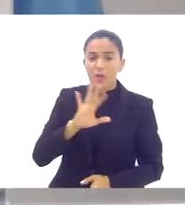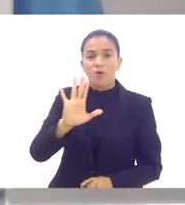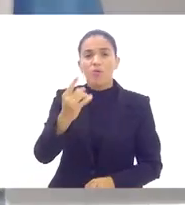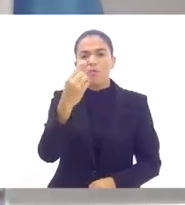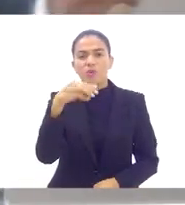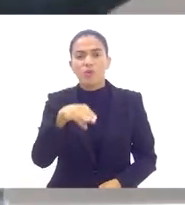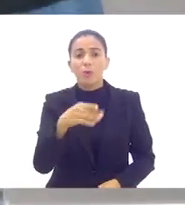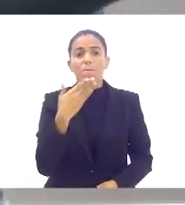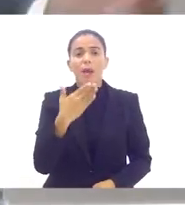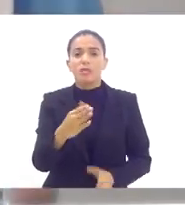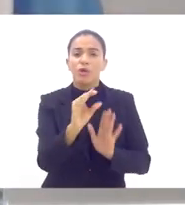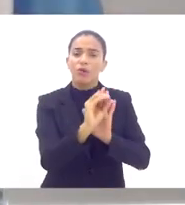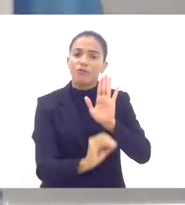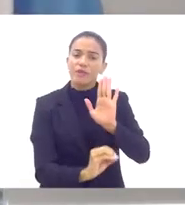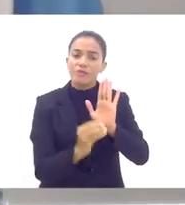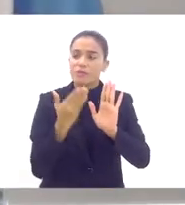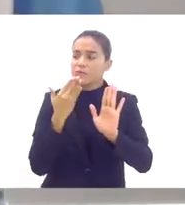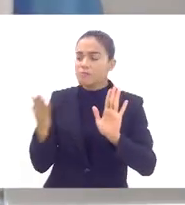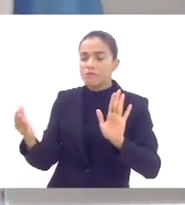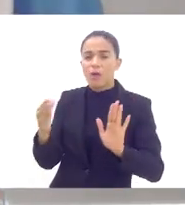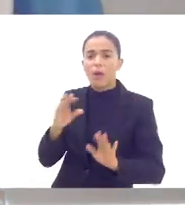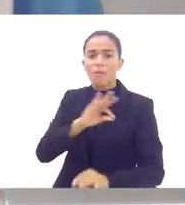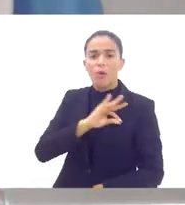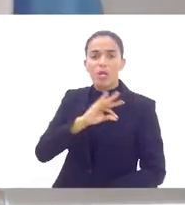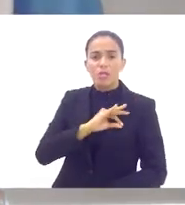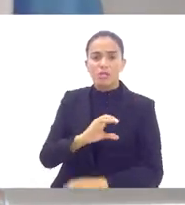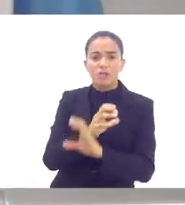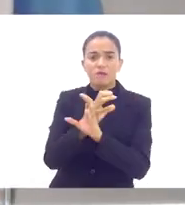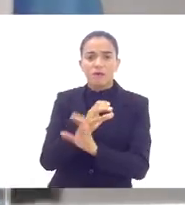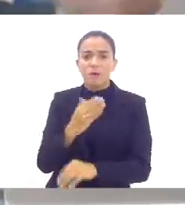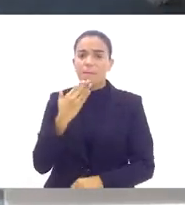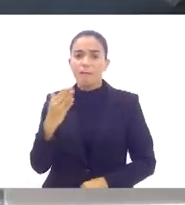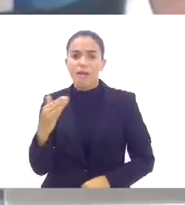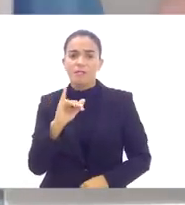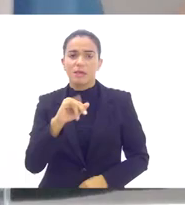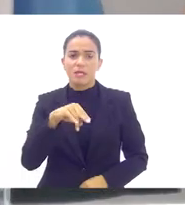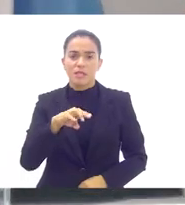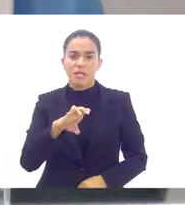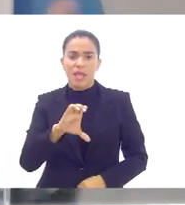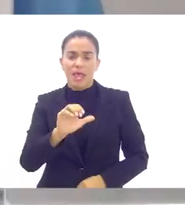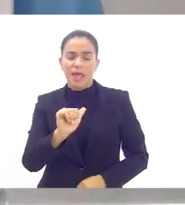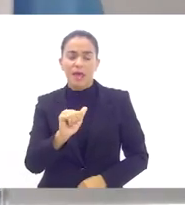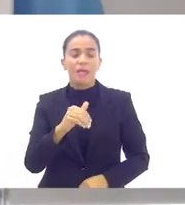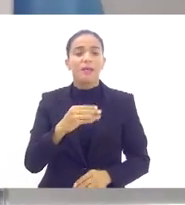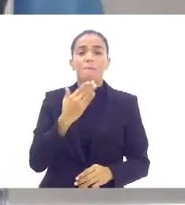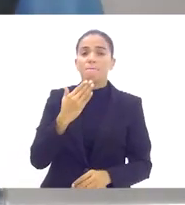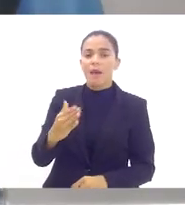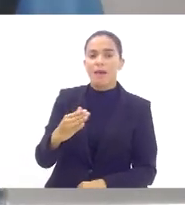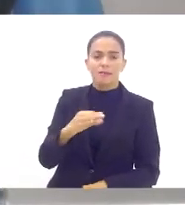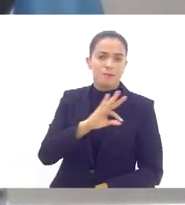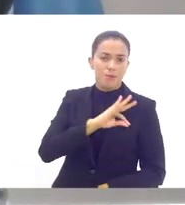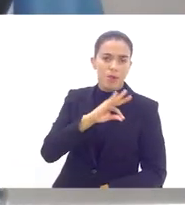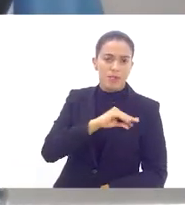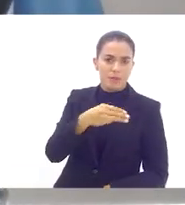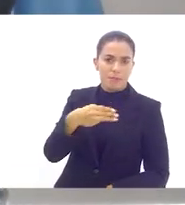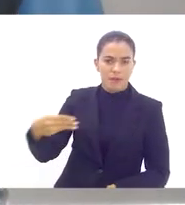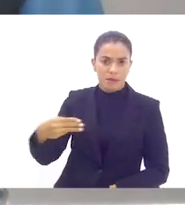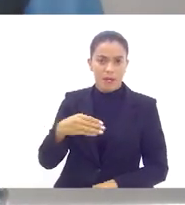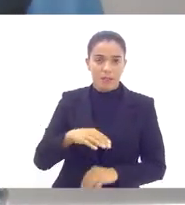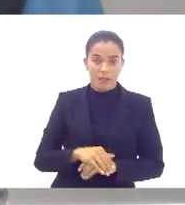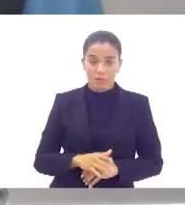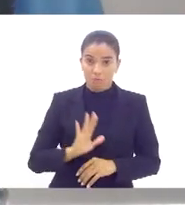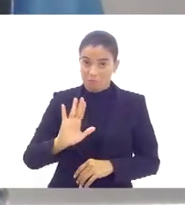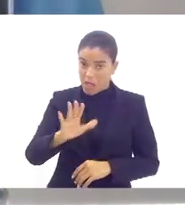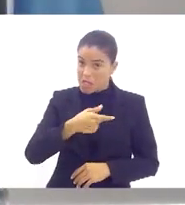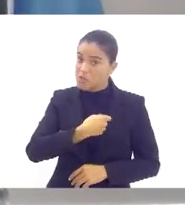faça o ofício e peça a Polícia Civil, que peça o INEA, que peça a Polícia Militar. Não pode deixar de pedir. Mas o fiscal